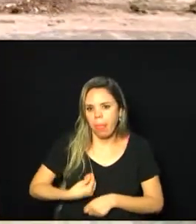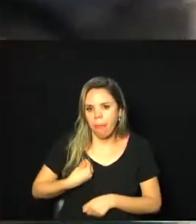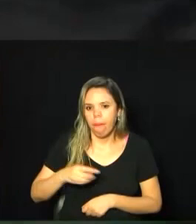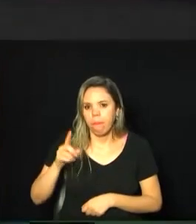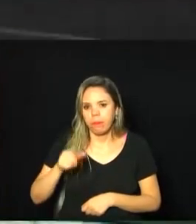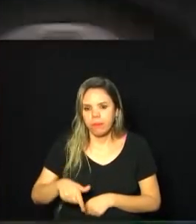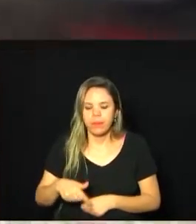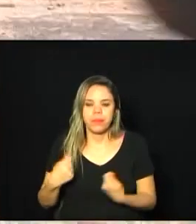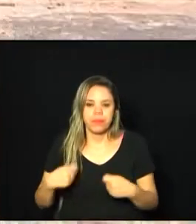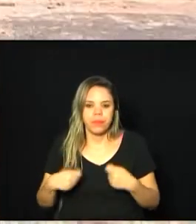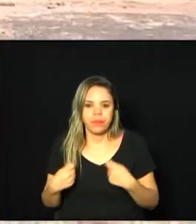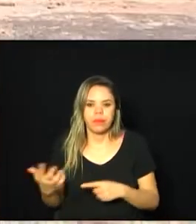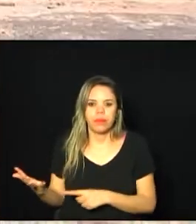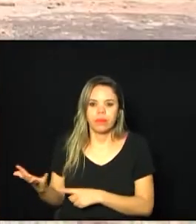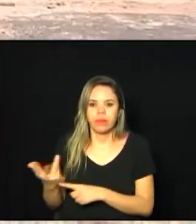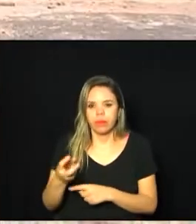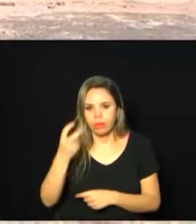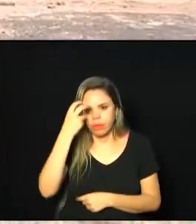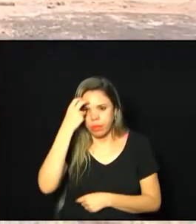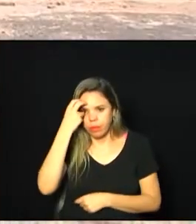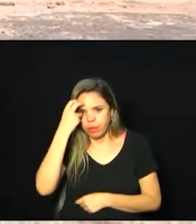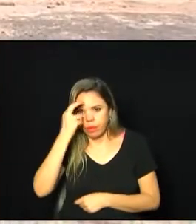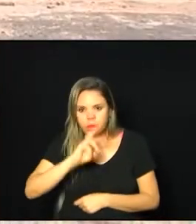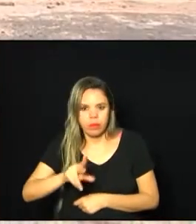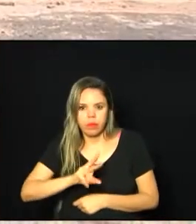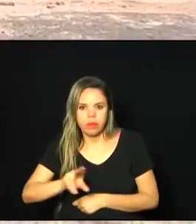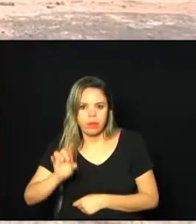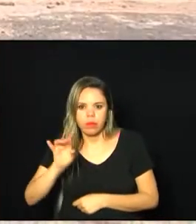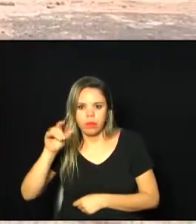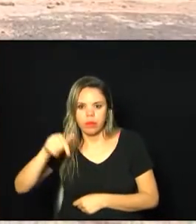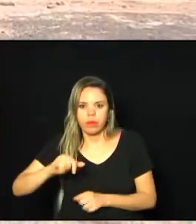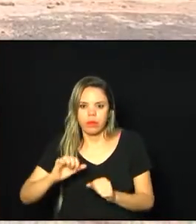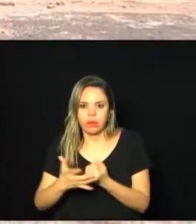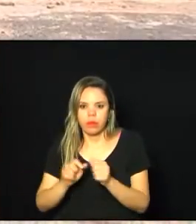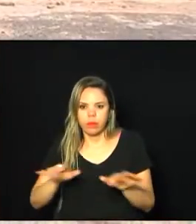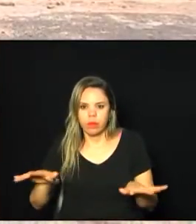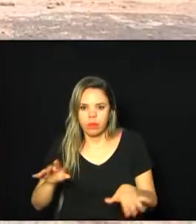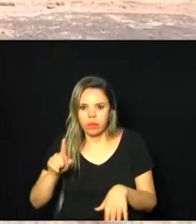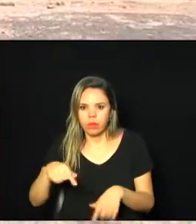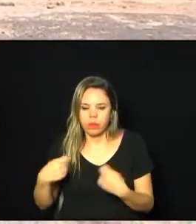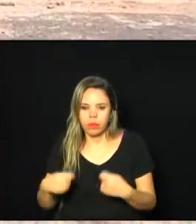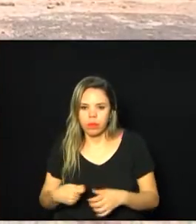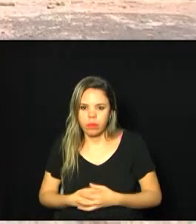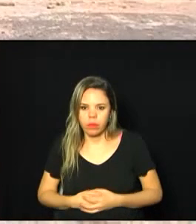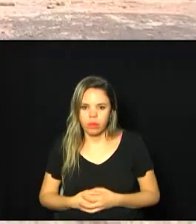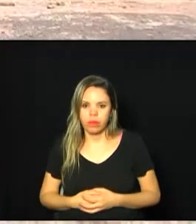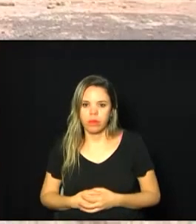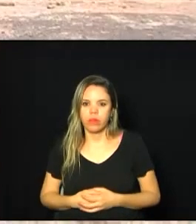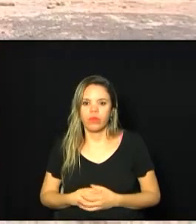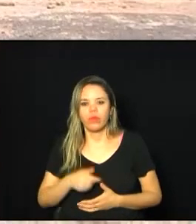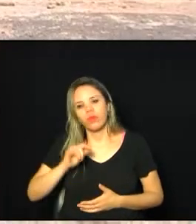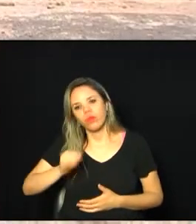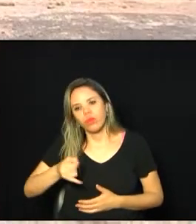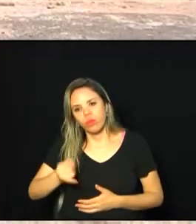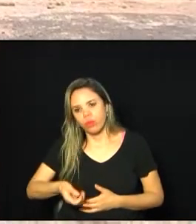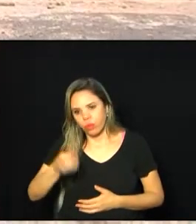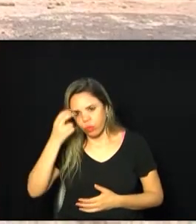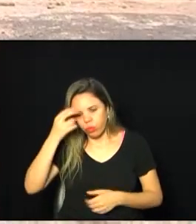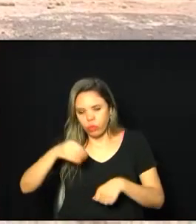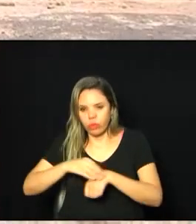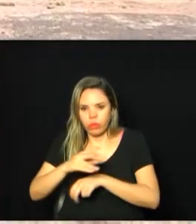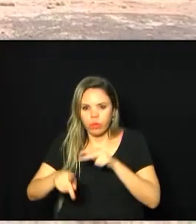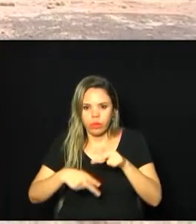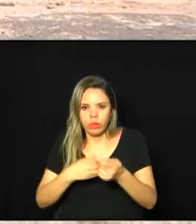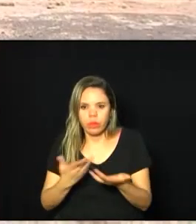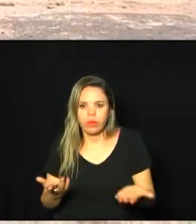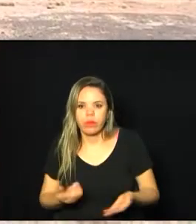essa carência da arte, da cultura, que não é só aqui. Eu acho que a pandemia trouxe essa necessidade da gente consumir cultura, de levar a cultura para as